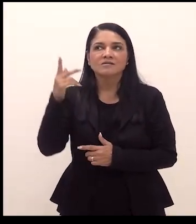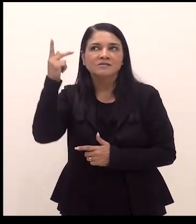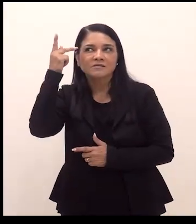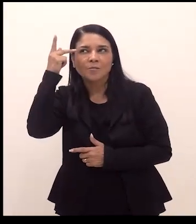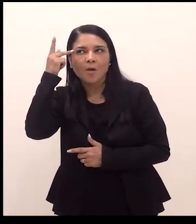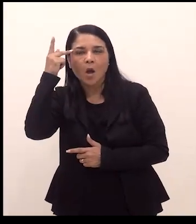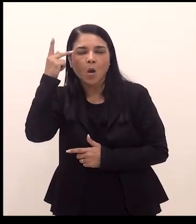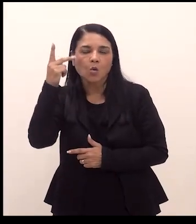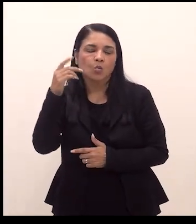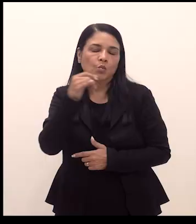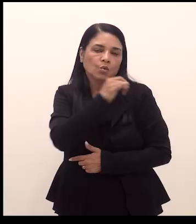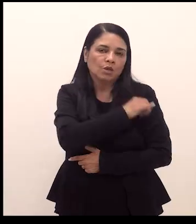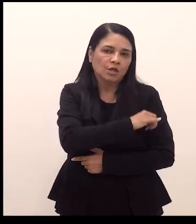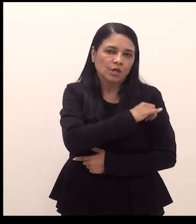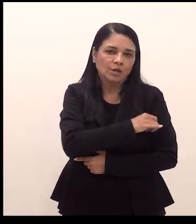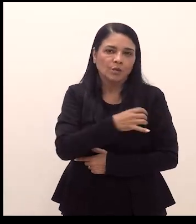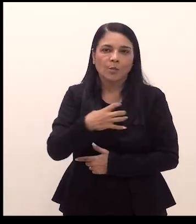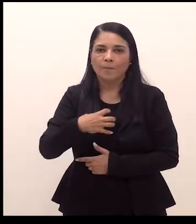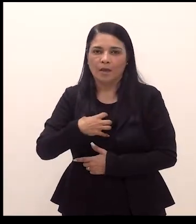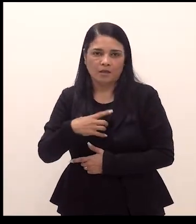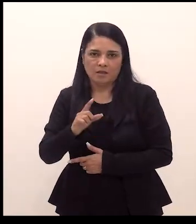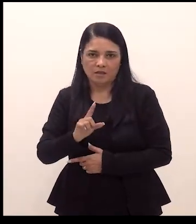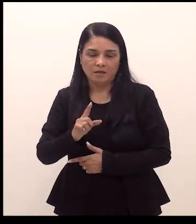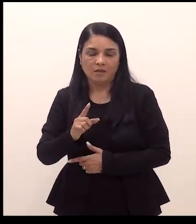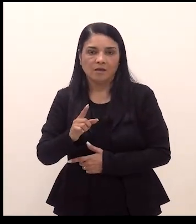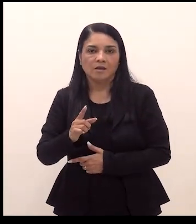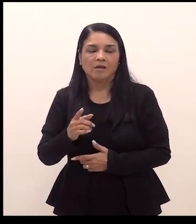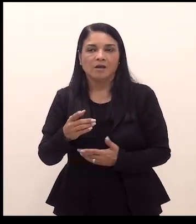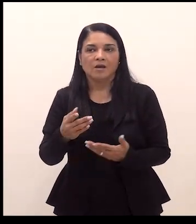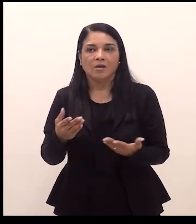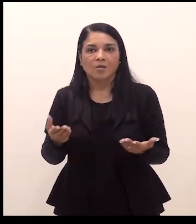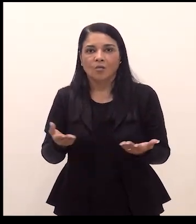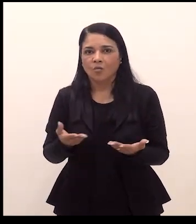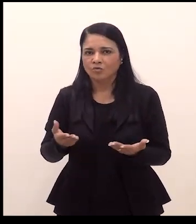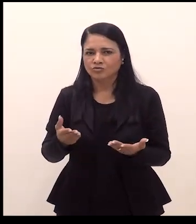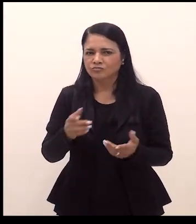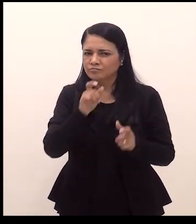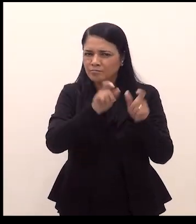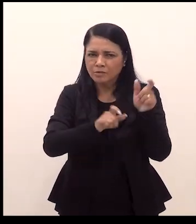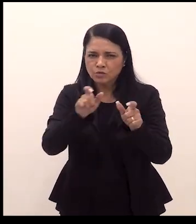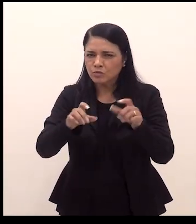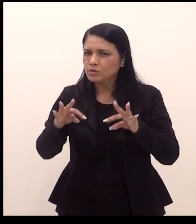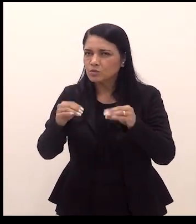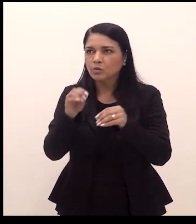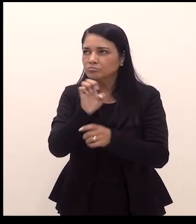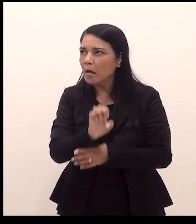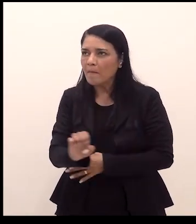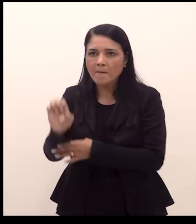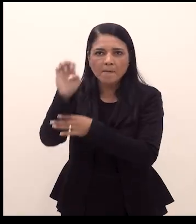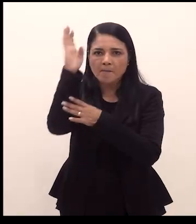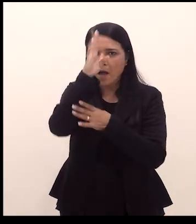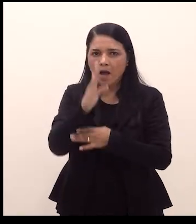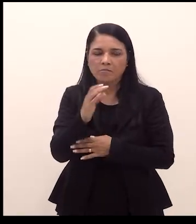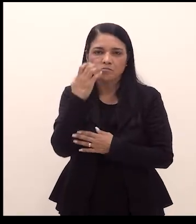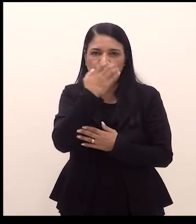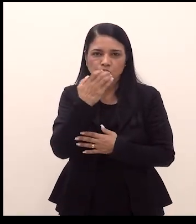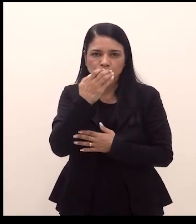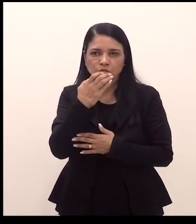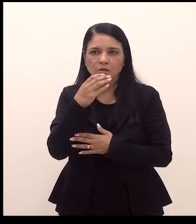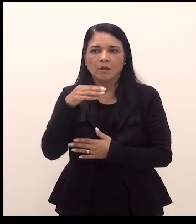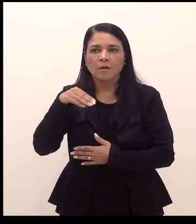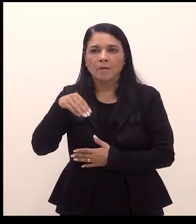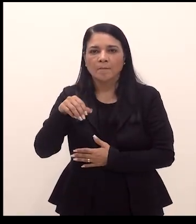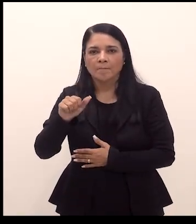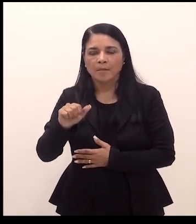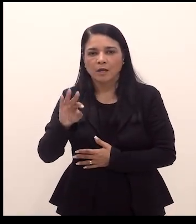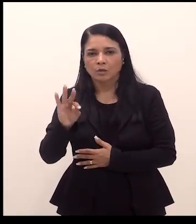de um eixo Rio-São Paulo, Bahia, como foi durante muito tempo. Então, hoje, assim, você vê fenômenos de todas as regiões do